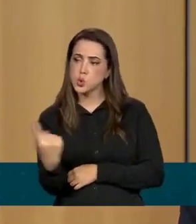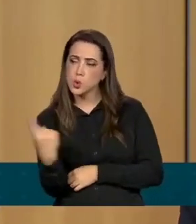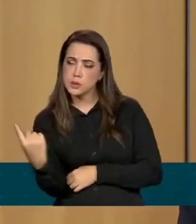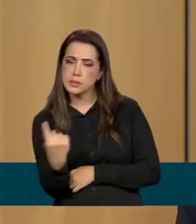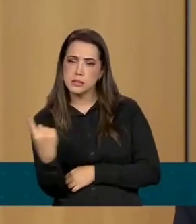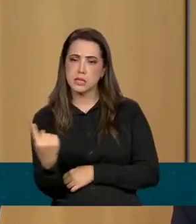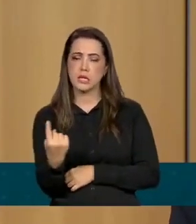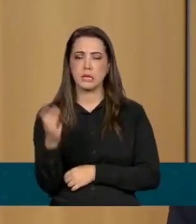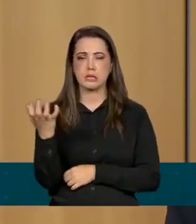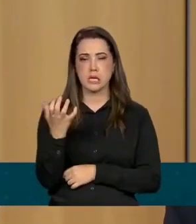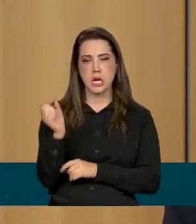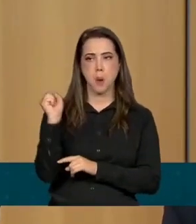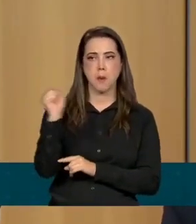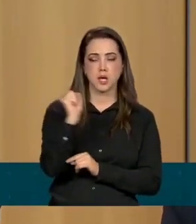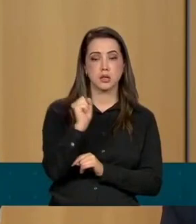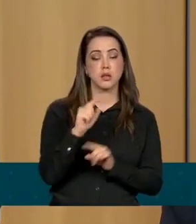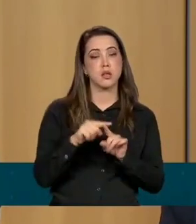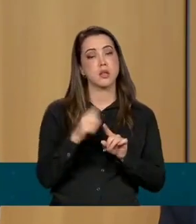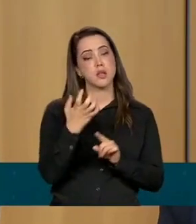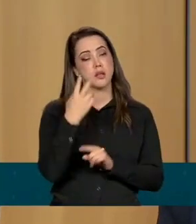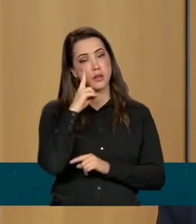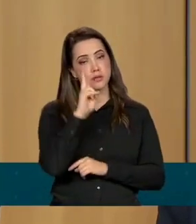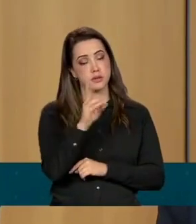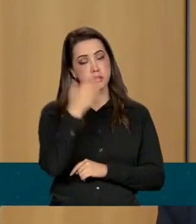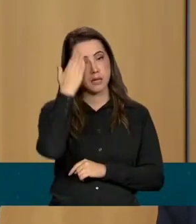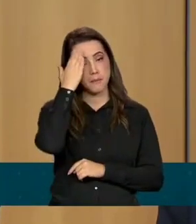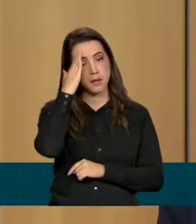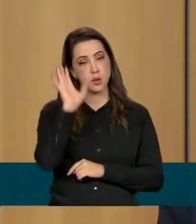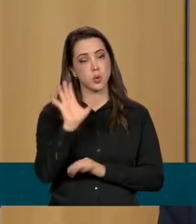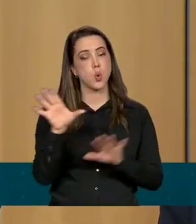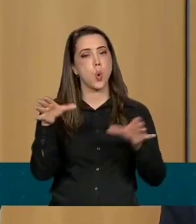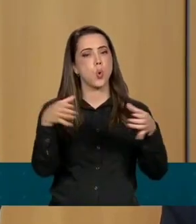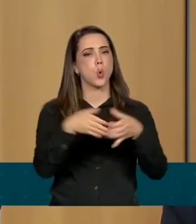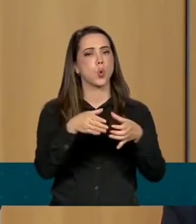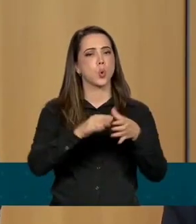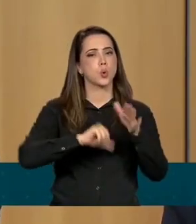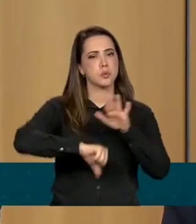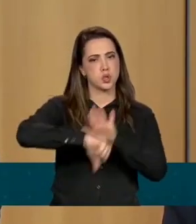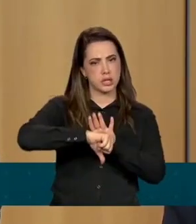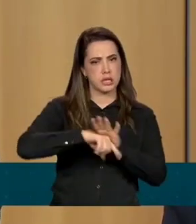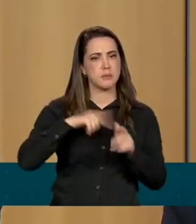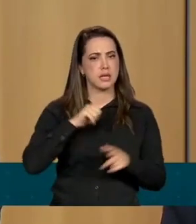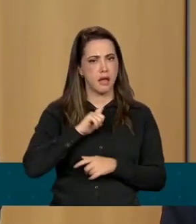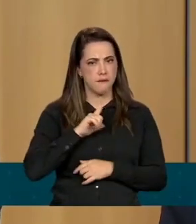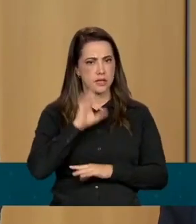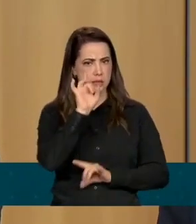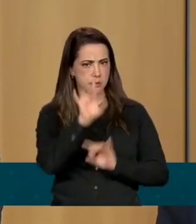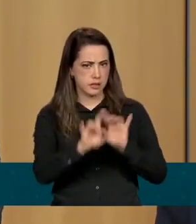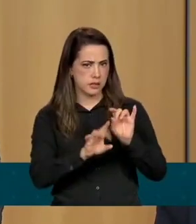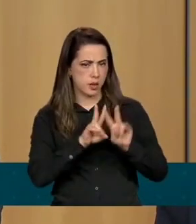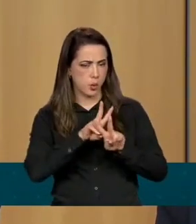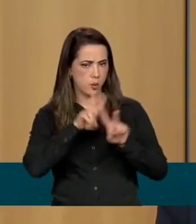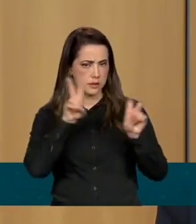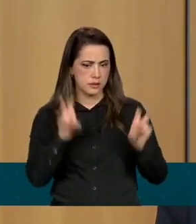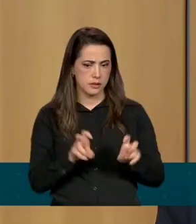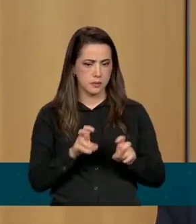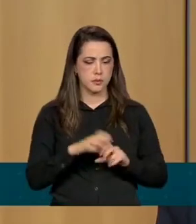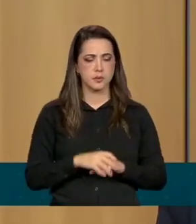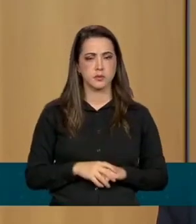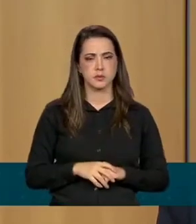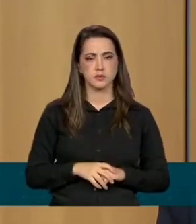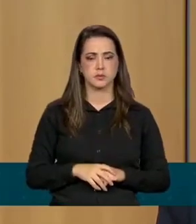com esse comportamento. Eu queria saber se vocês identificaram alguma organização criminosa específica relacionada a